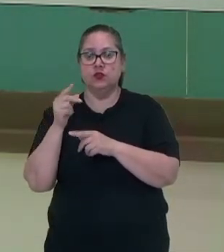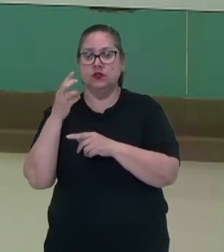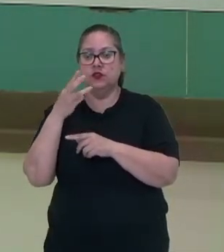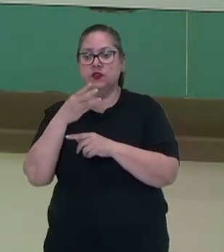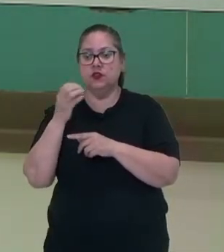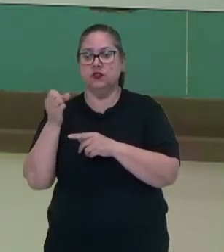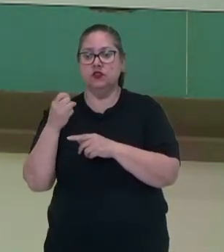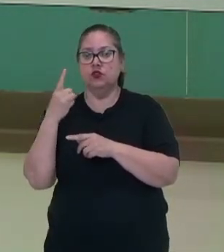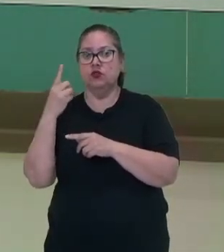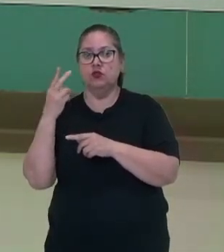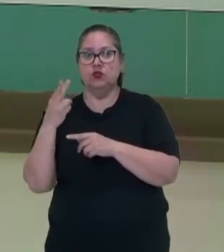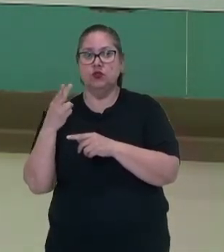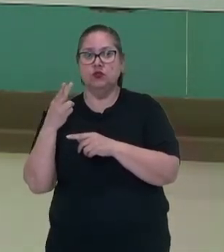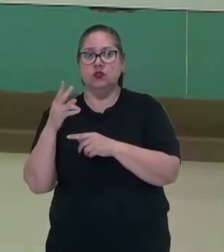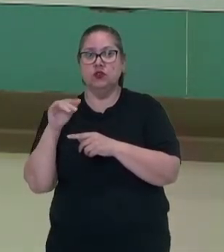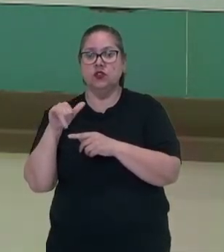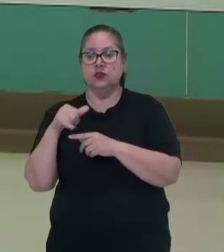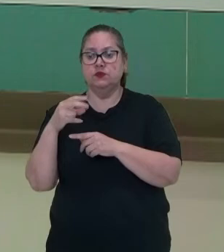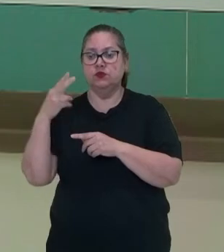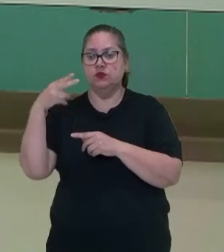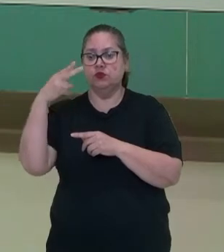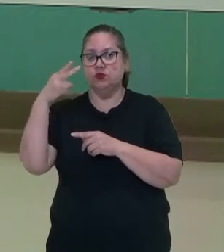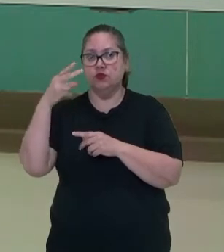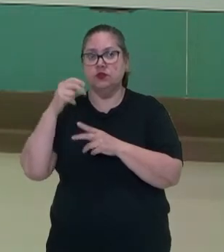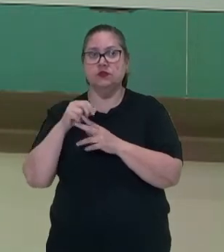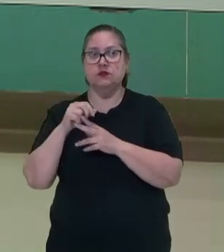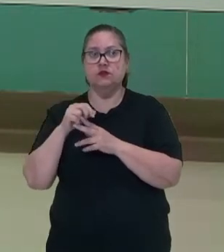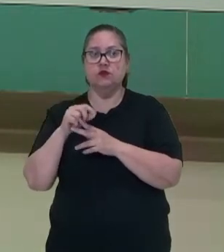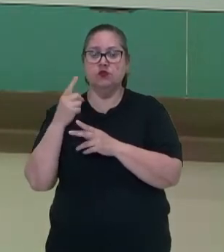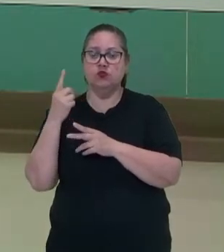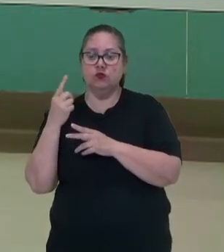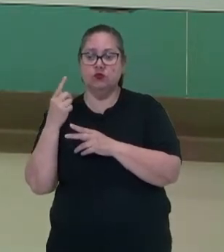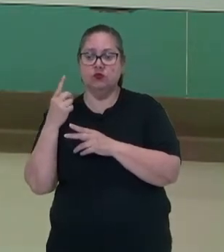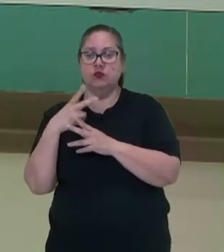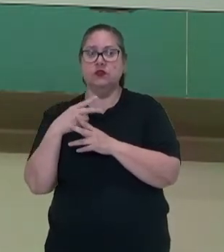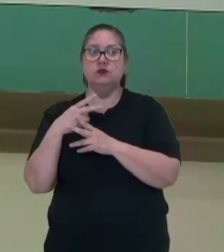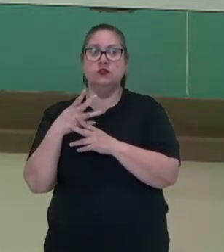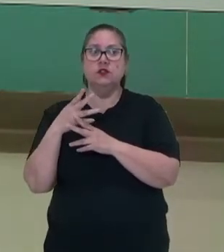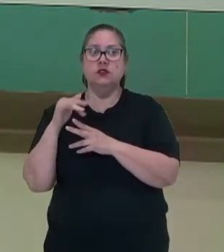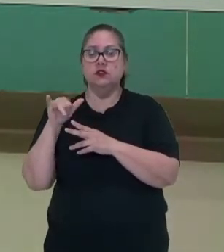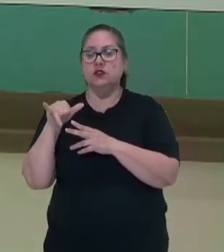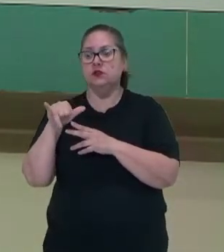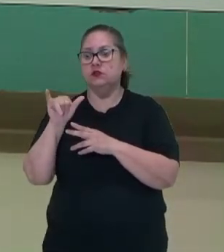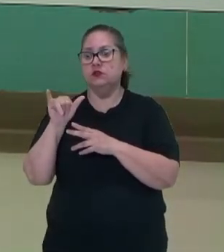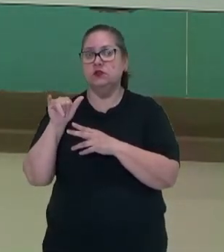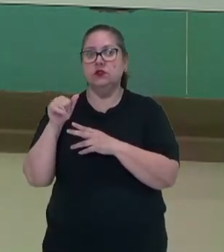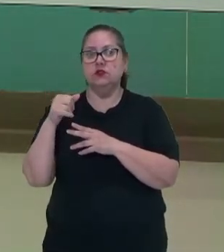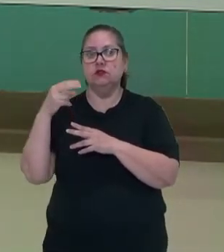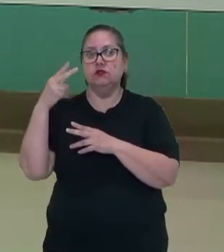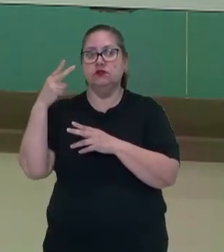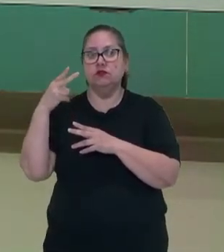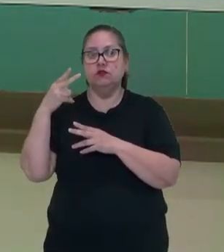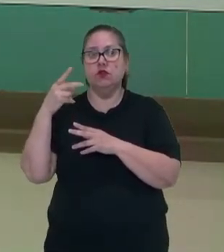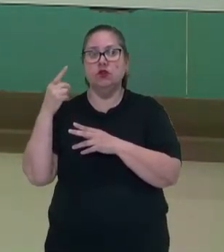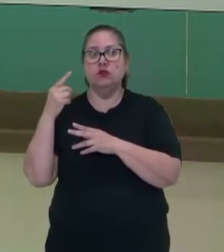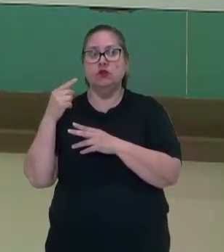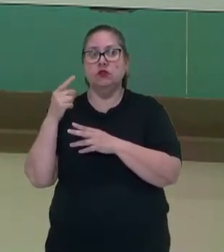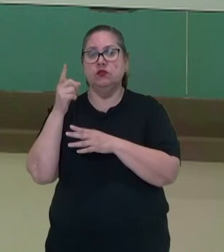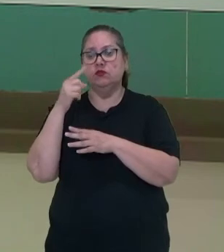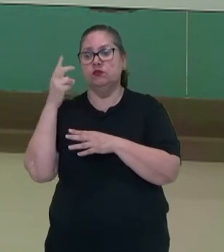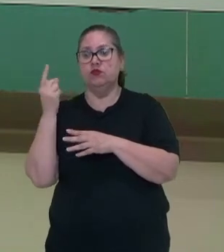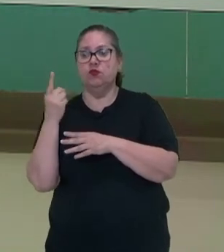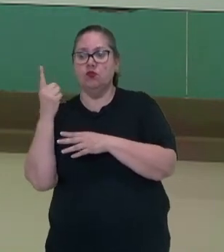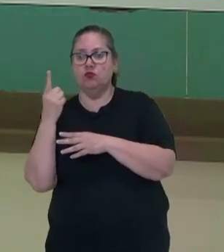sobrou 12. Y ao cubo tem 1 lá na frente, sobrou 2 ali. E o y ao quadrado tem 1 lá na